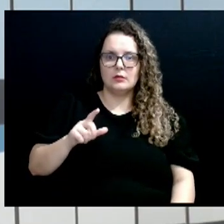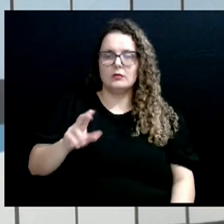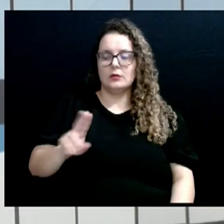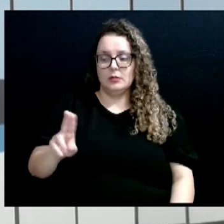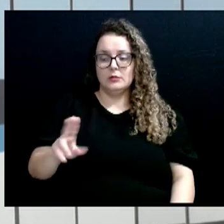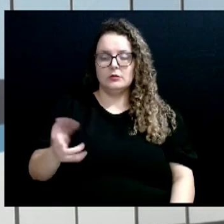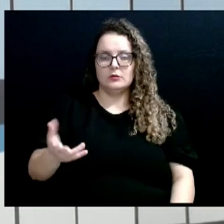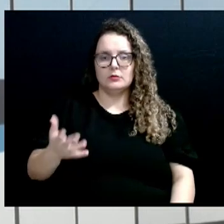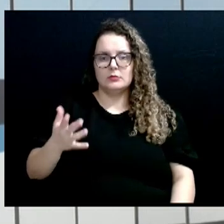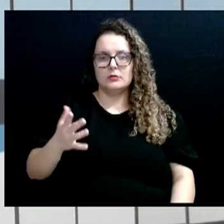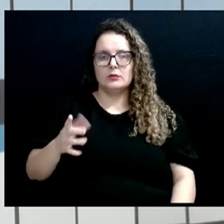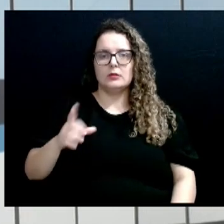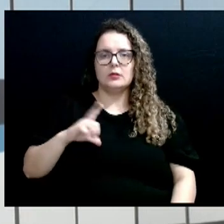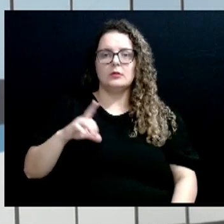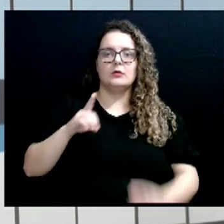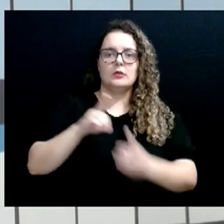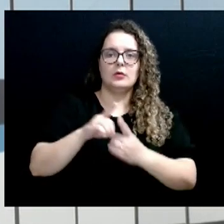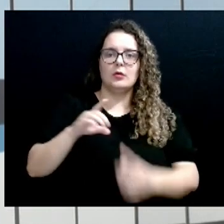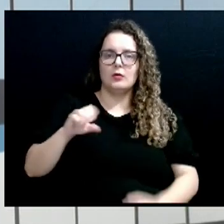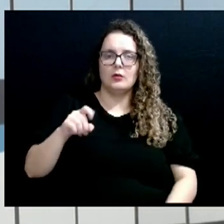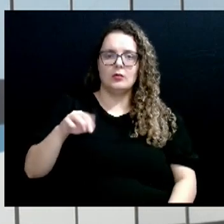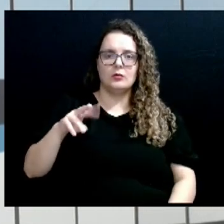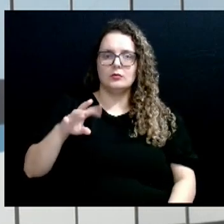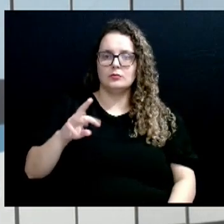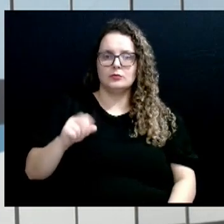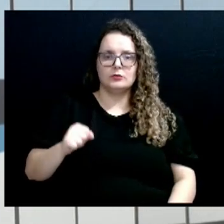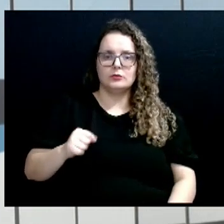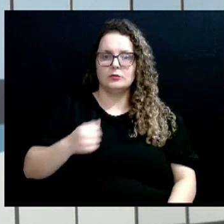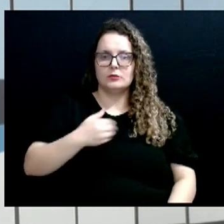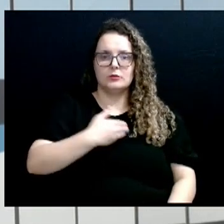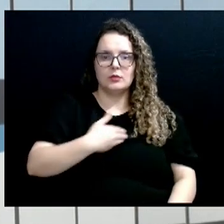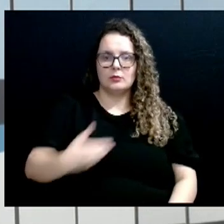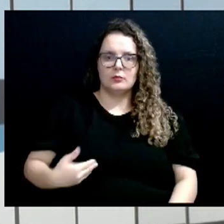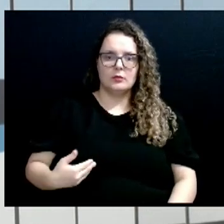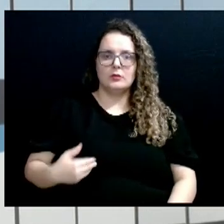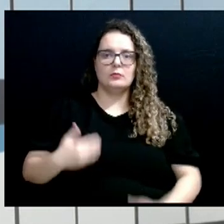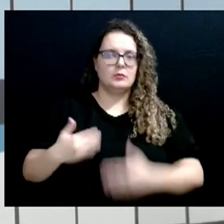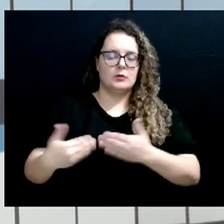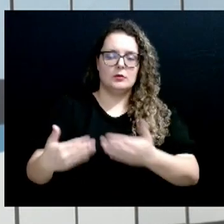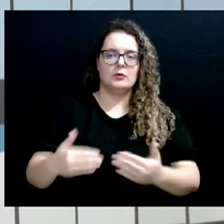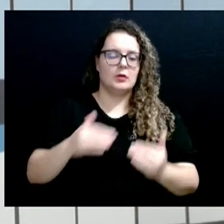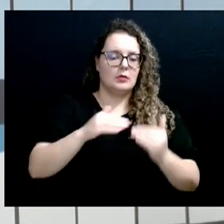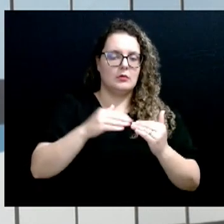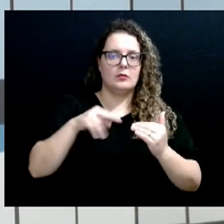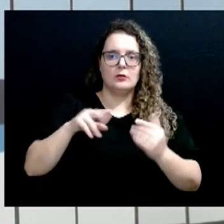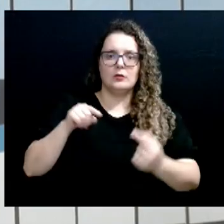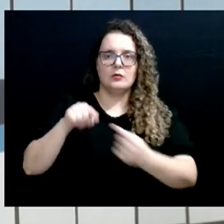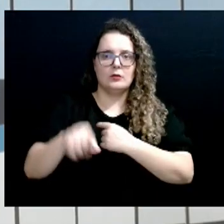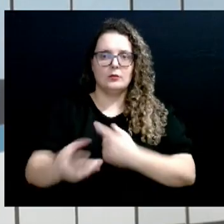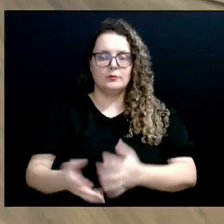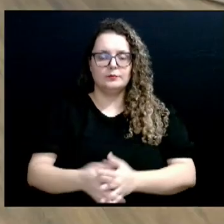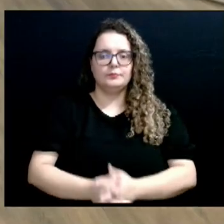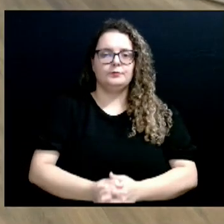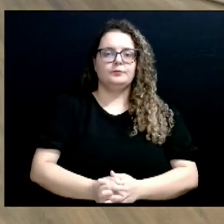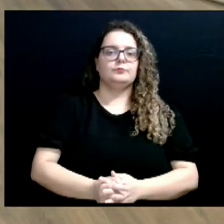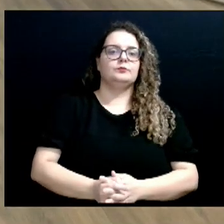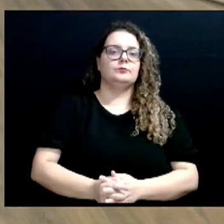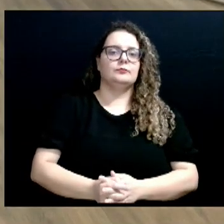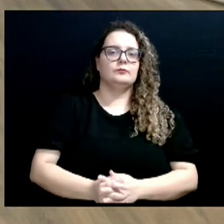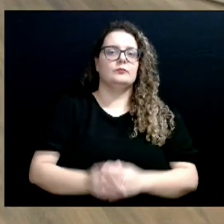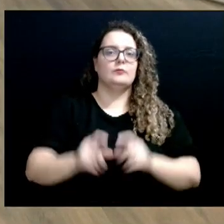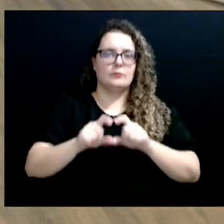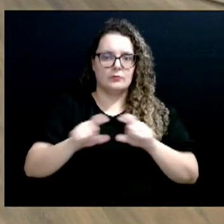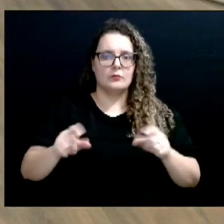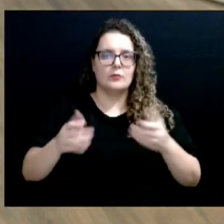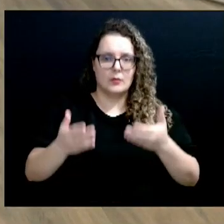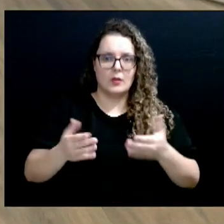nessa consulta pública e colocar suas opiniões sobre esse processo todo, se você é a favor ou contra. A gente coloca aqui embaixo para vocês, então, o site